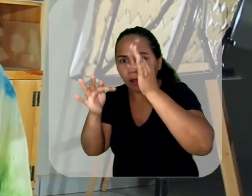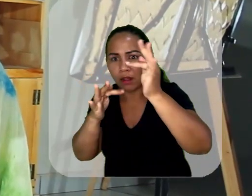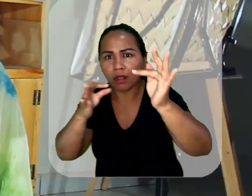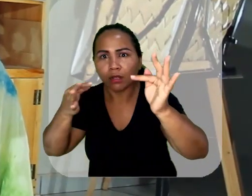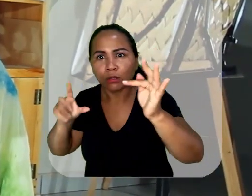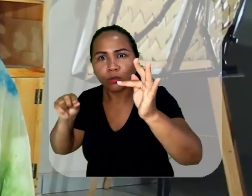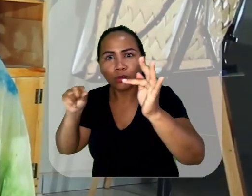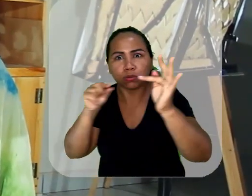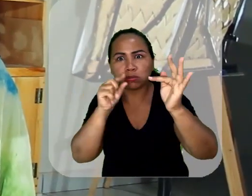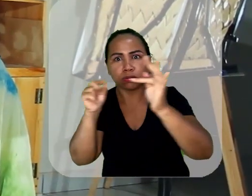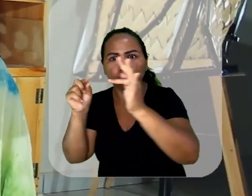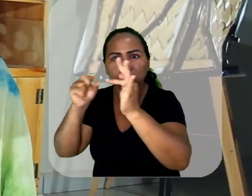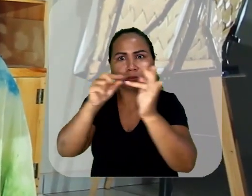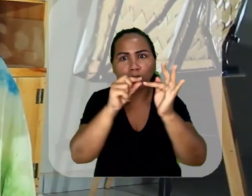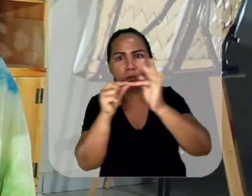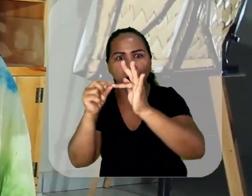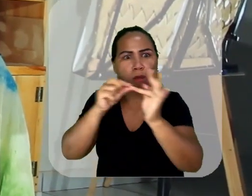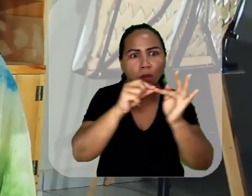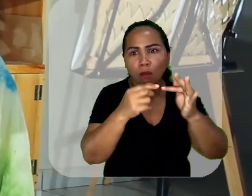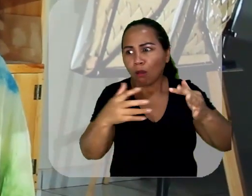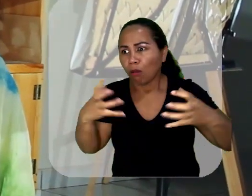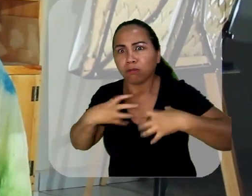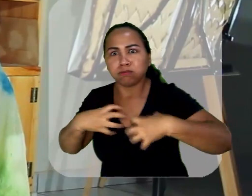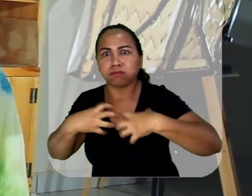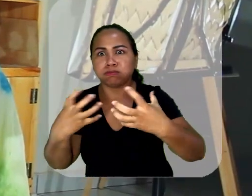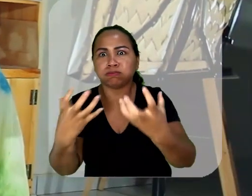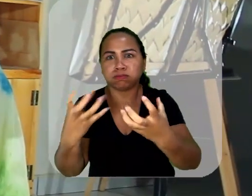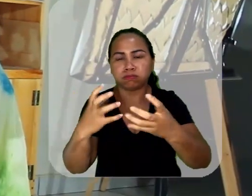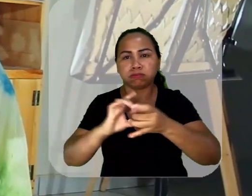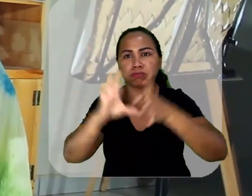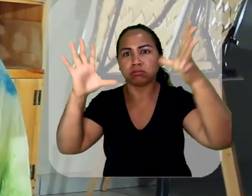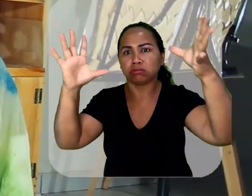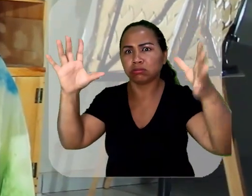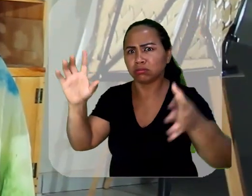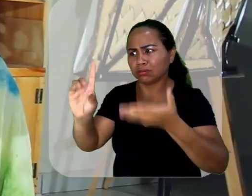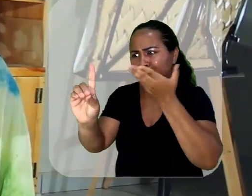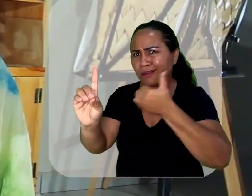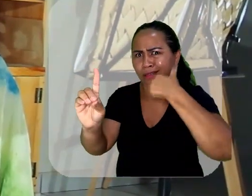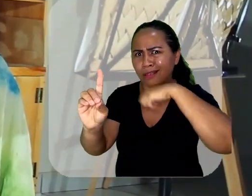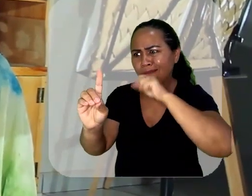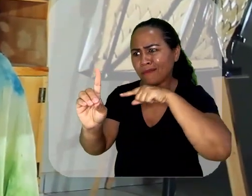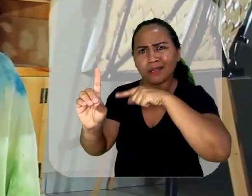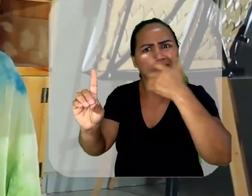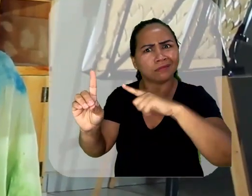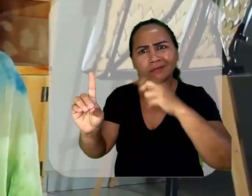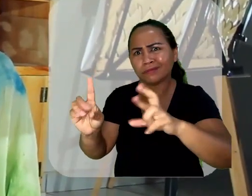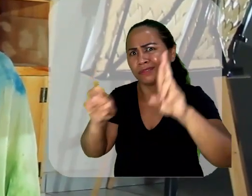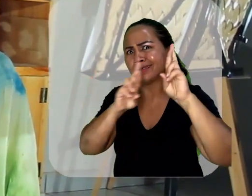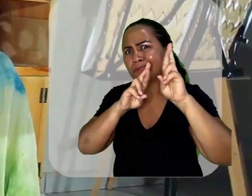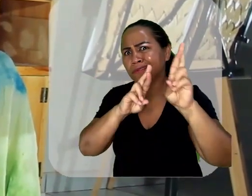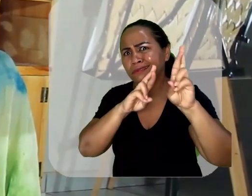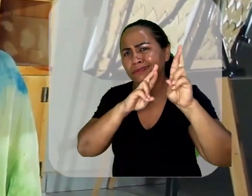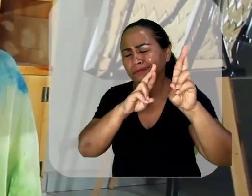tão transparentes e que agora, embaçados de desesperança, não fazia coisa alguma senão